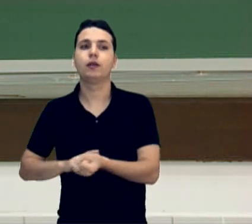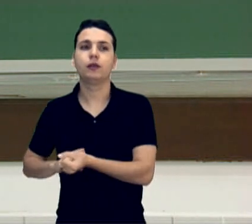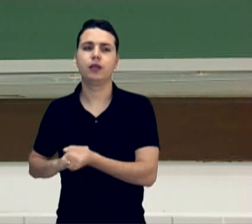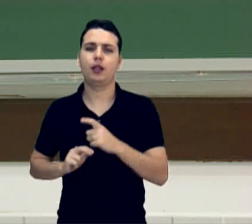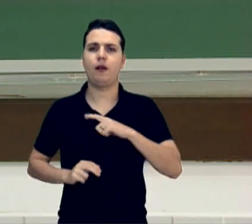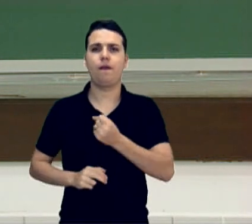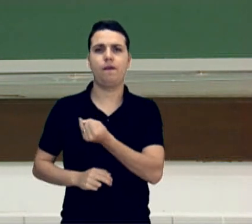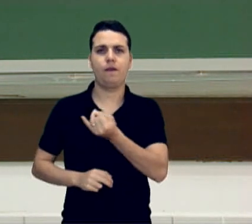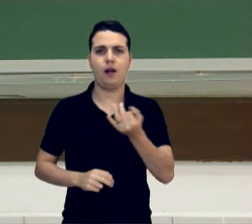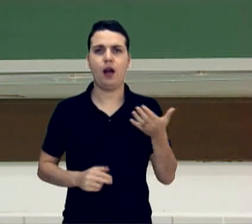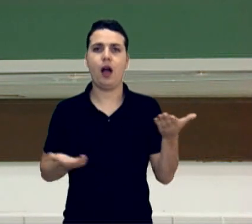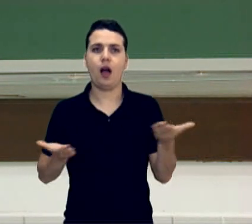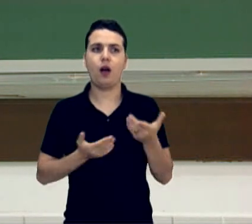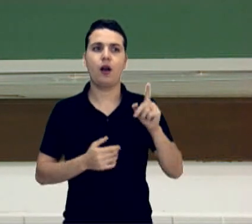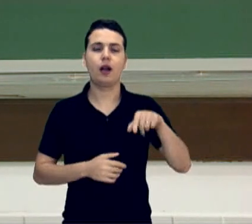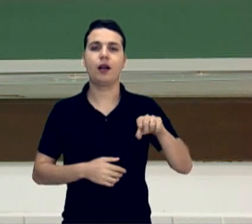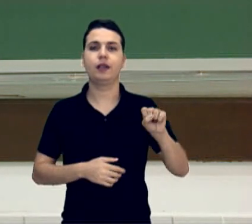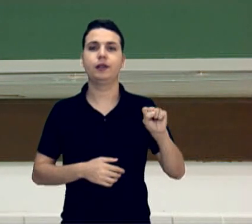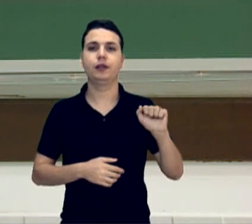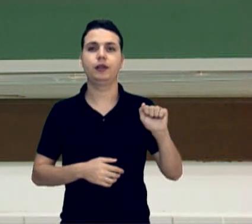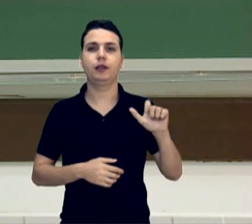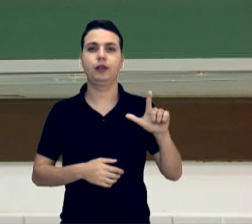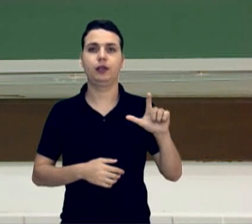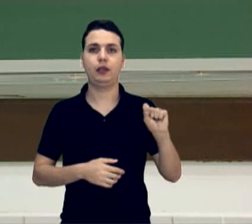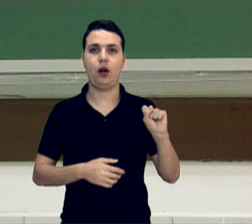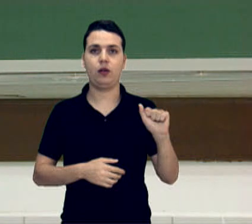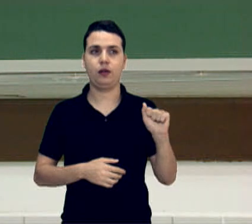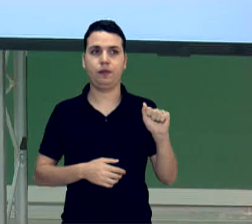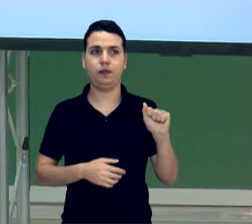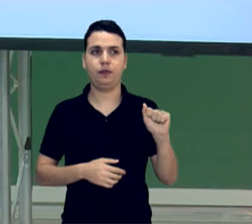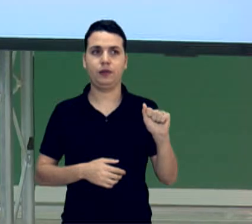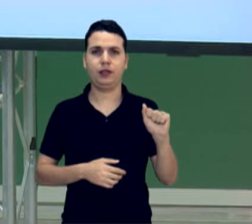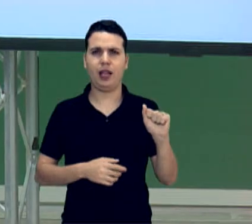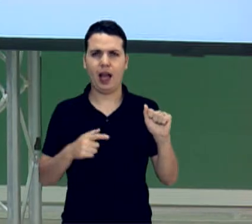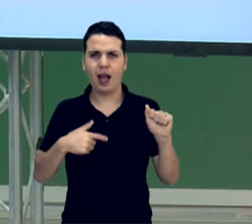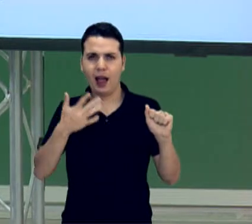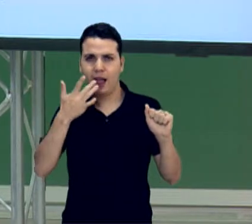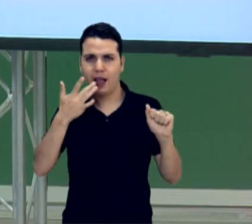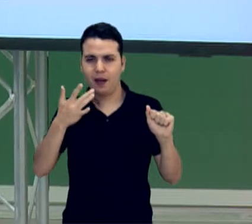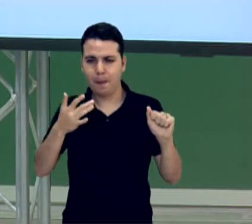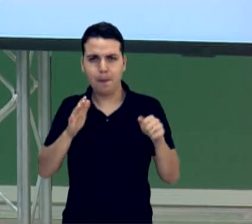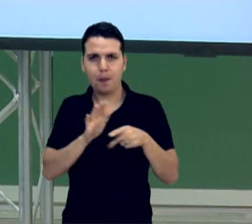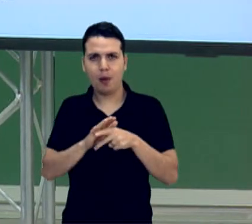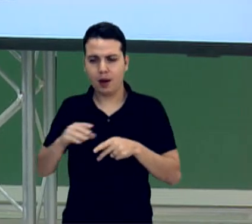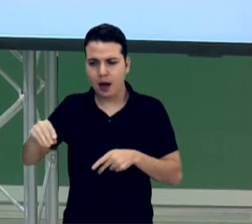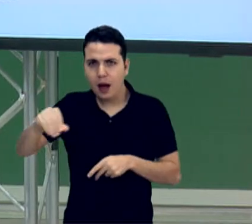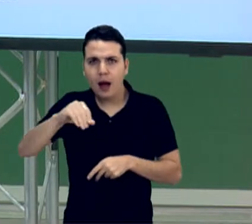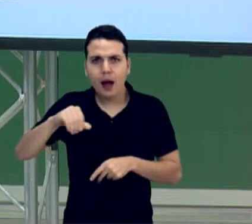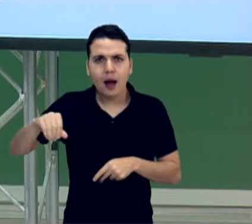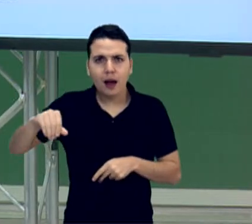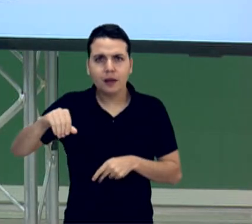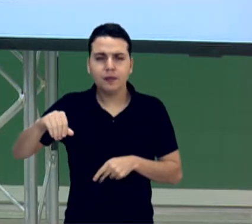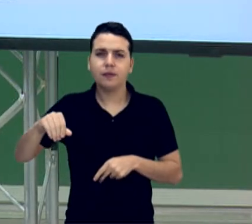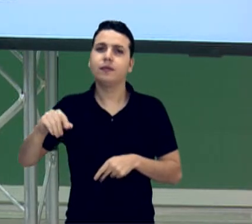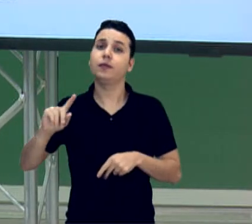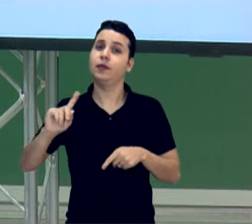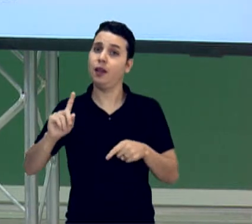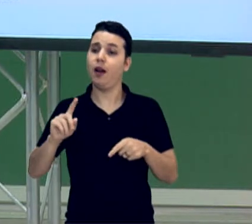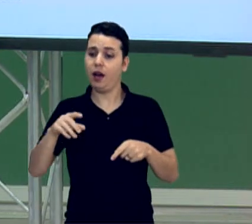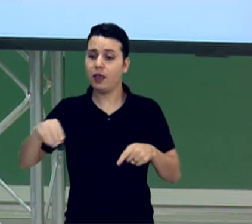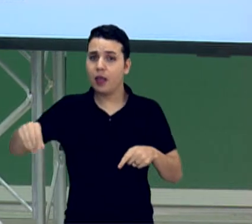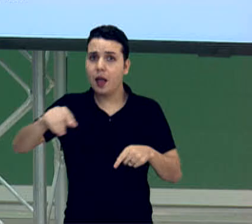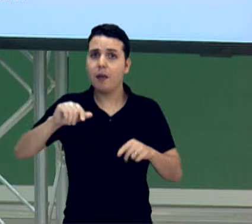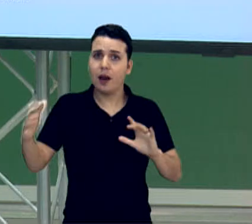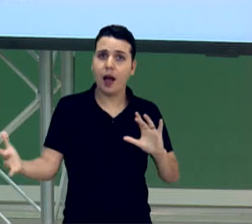os ritmos. Agora nós vamos falar da salsa. Salsa, tempero? Tempero é uma palavra que tem a ver com esse